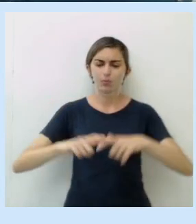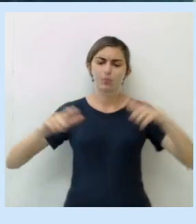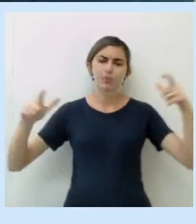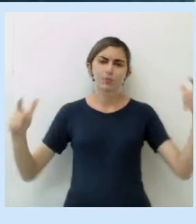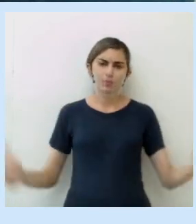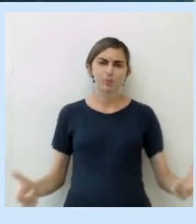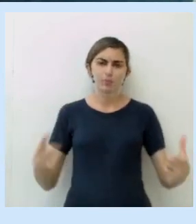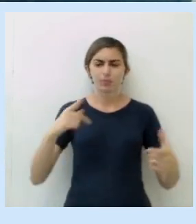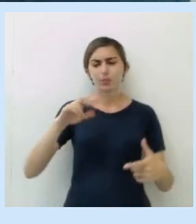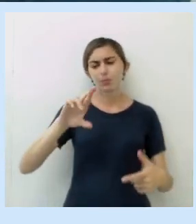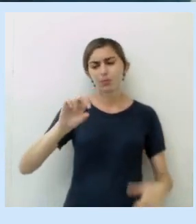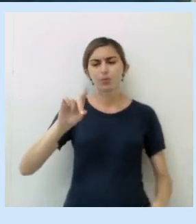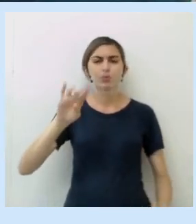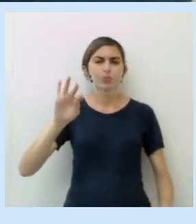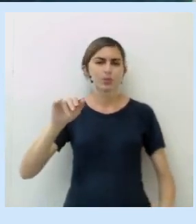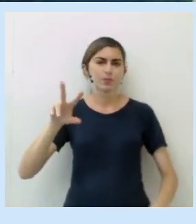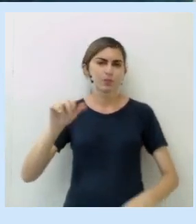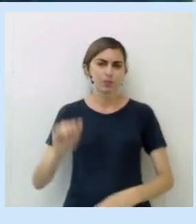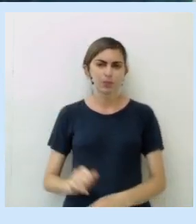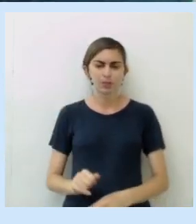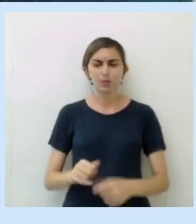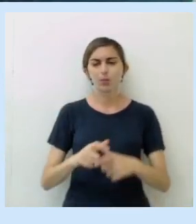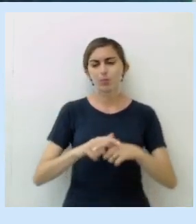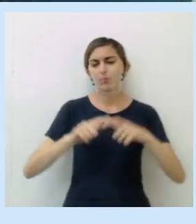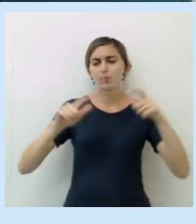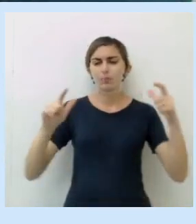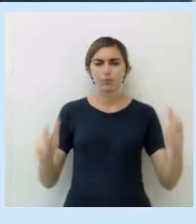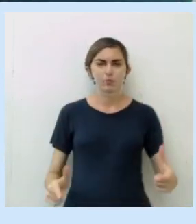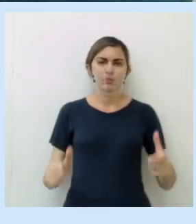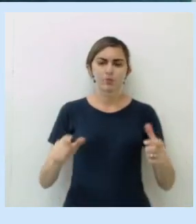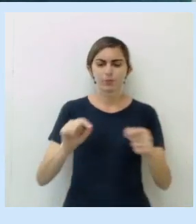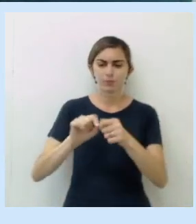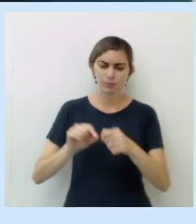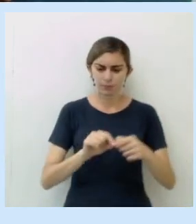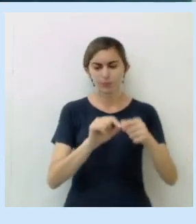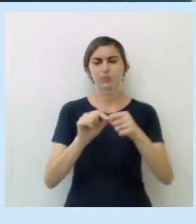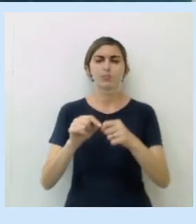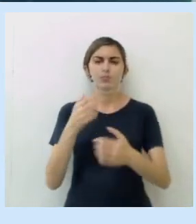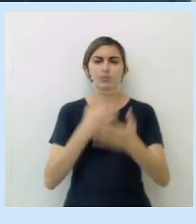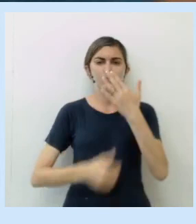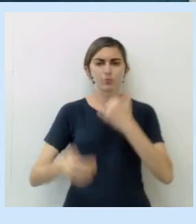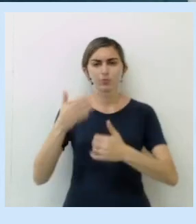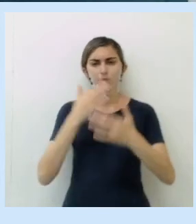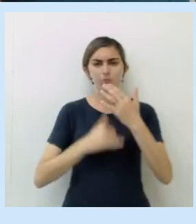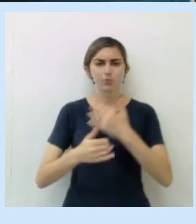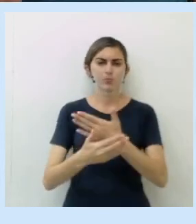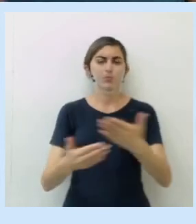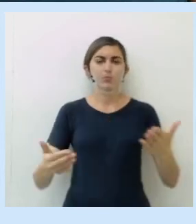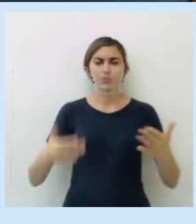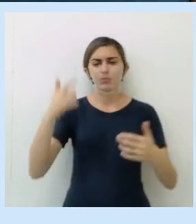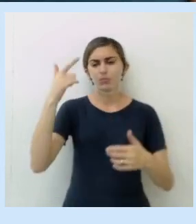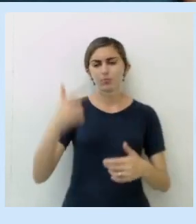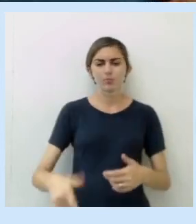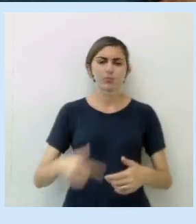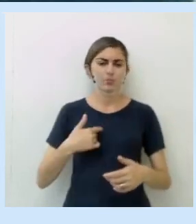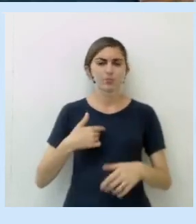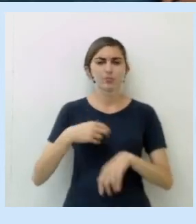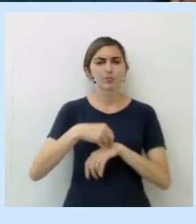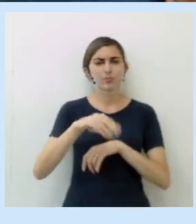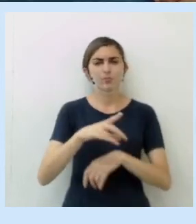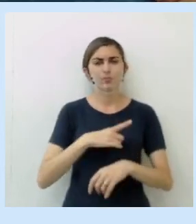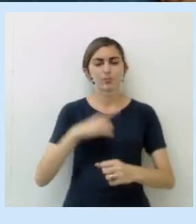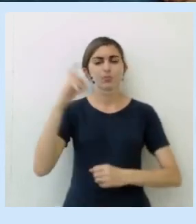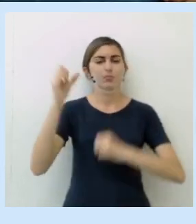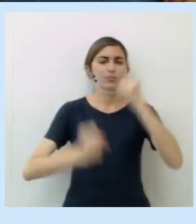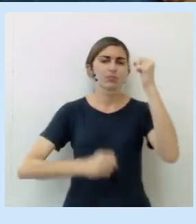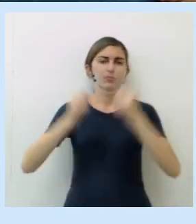a produtividade, vai aumentar a produção desses alimentos ali. Além disso, a gente vai ter a